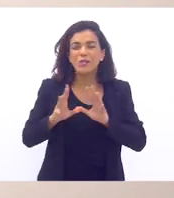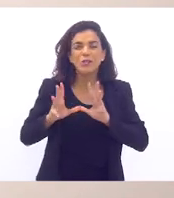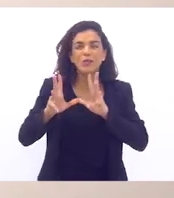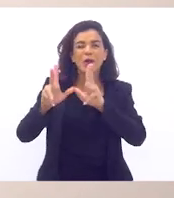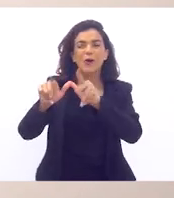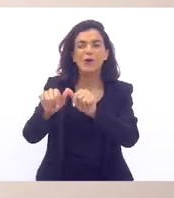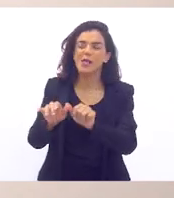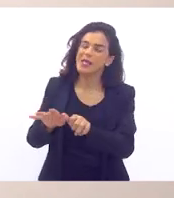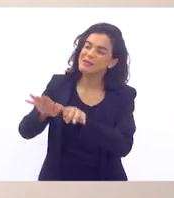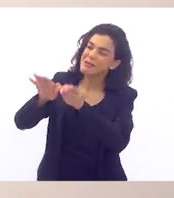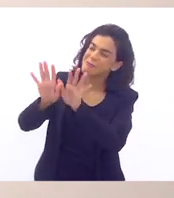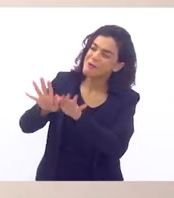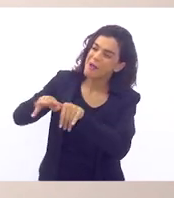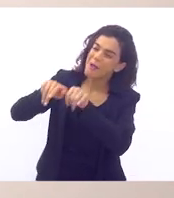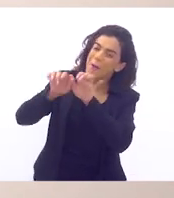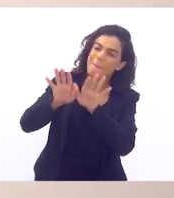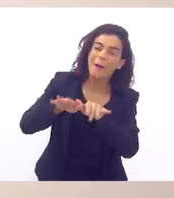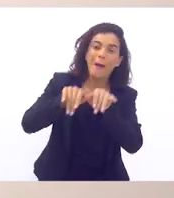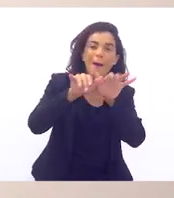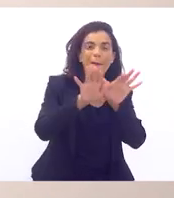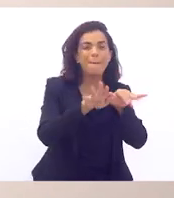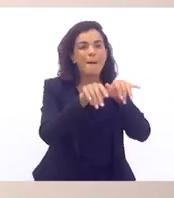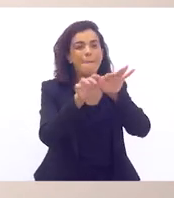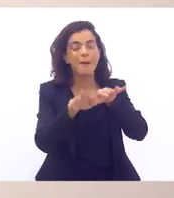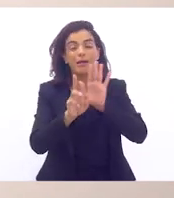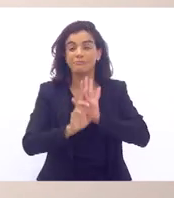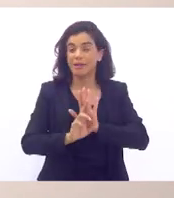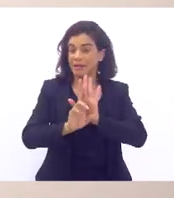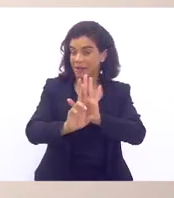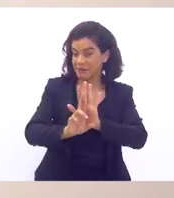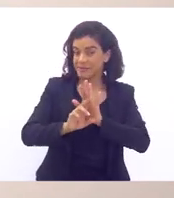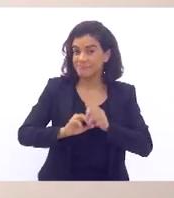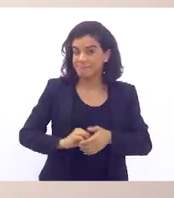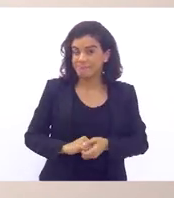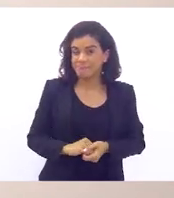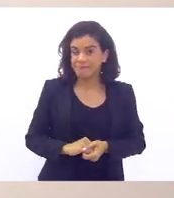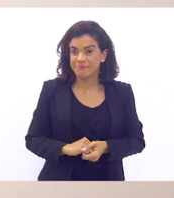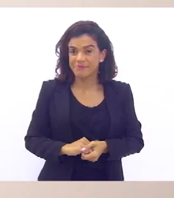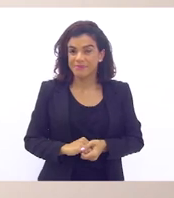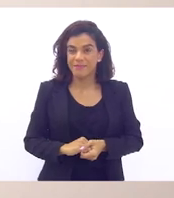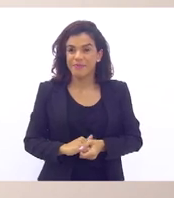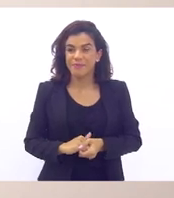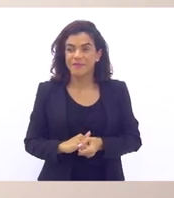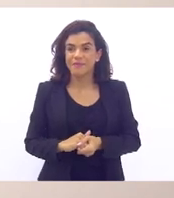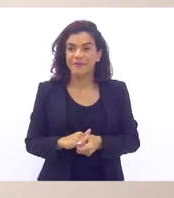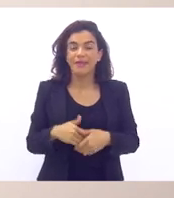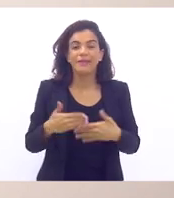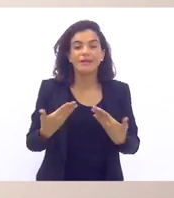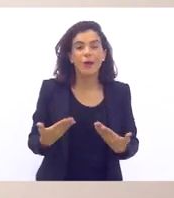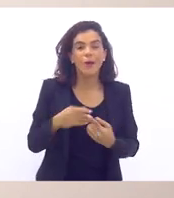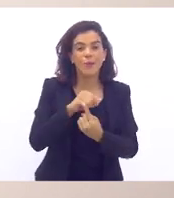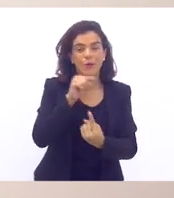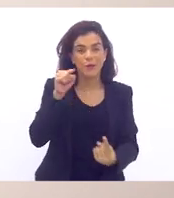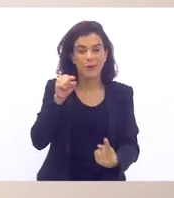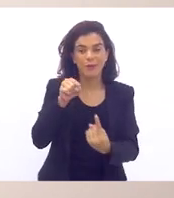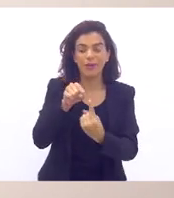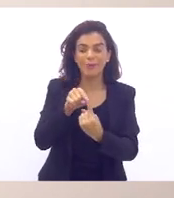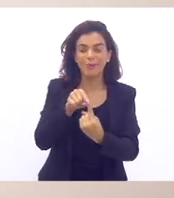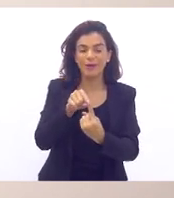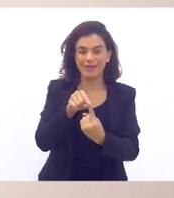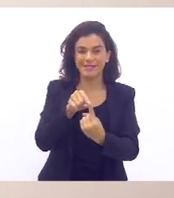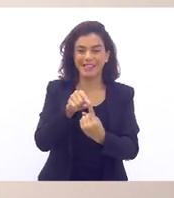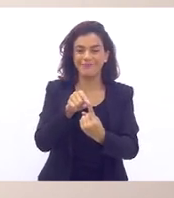as quais ele tá representando nas redes sociais então assim não foi o intuito viralizar o